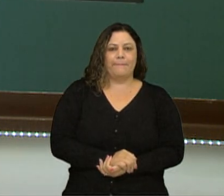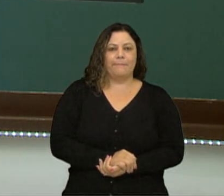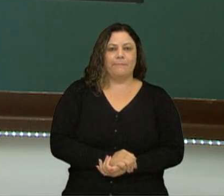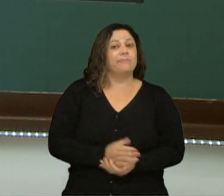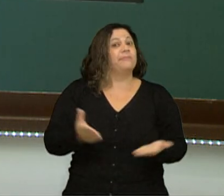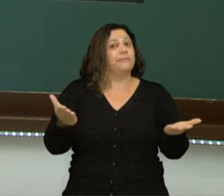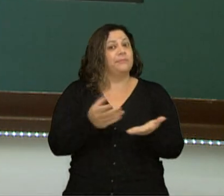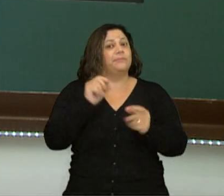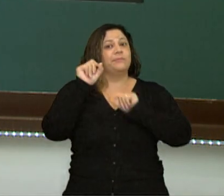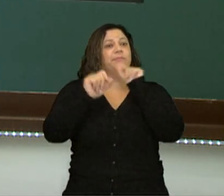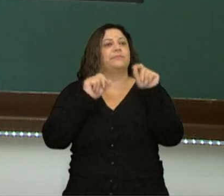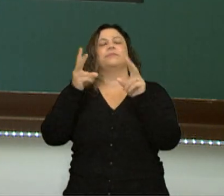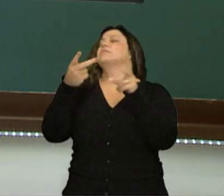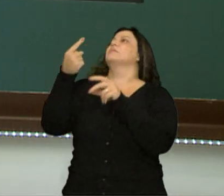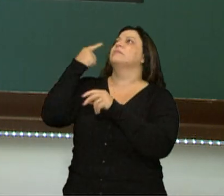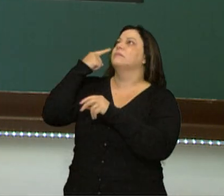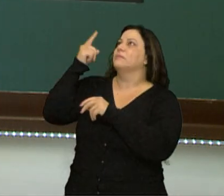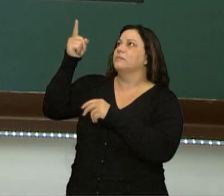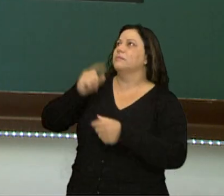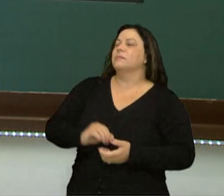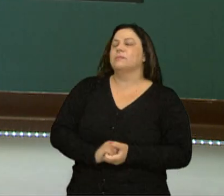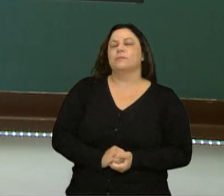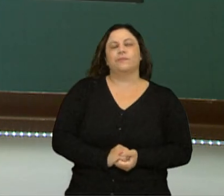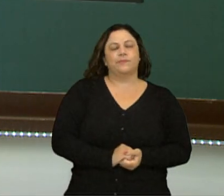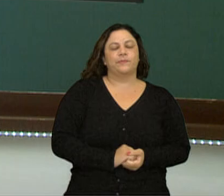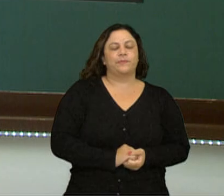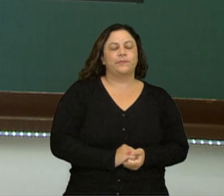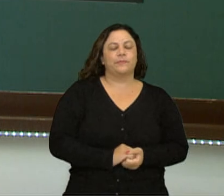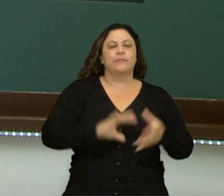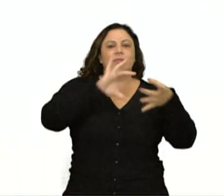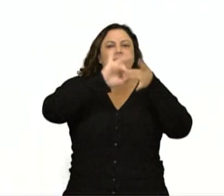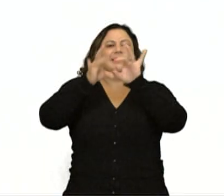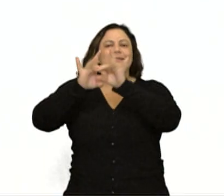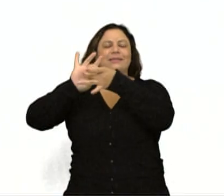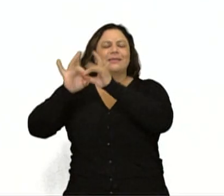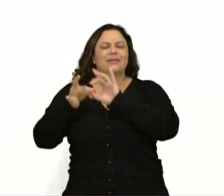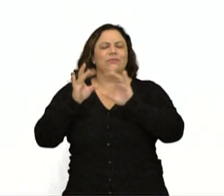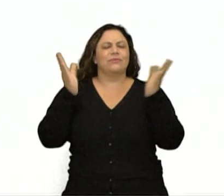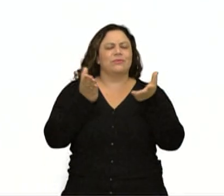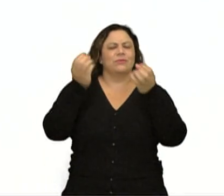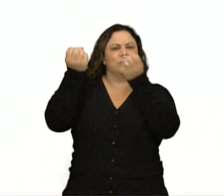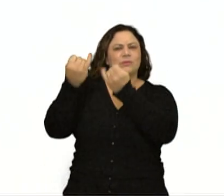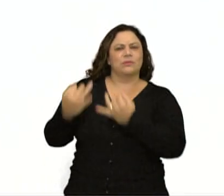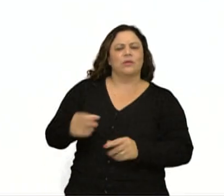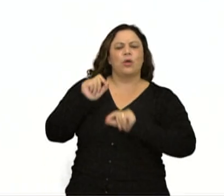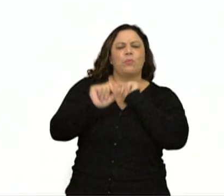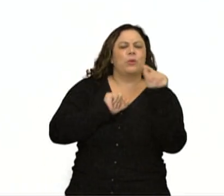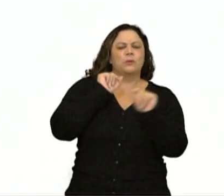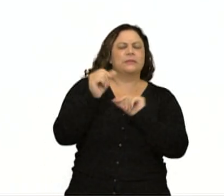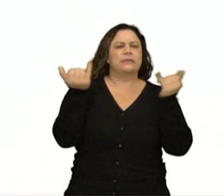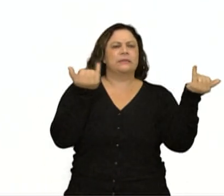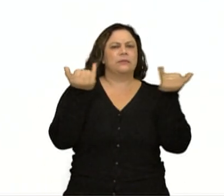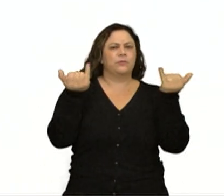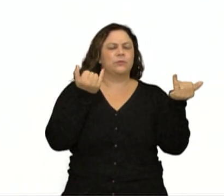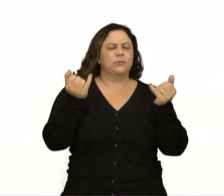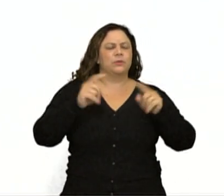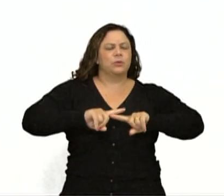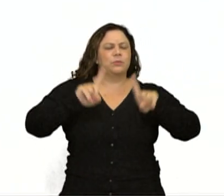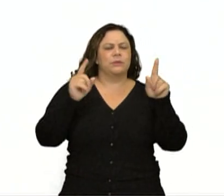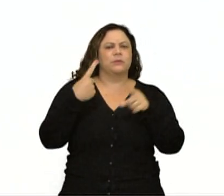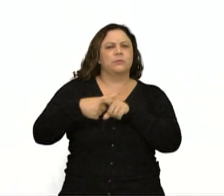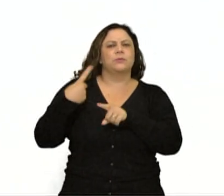Esse símbolo aqui, vamos fazer essa atividade, esse símbolo que eu mostrei para vocês agora, ele pode ser classificado como informativo, mas por